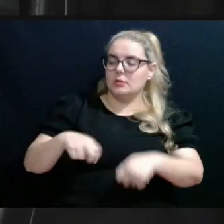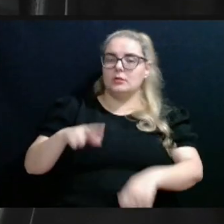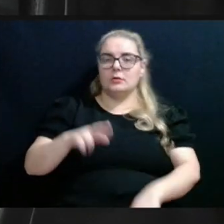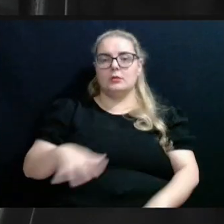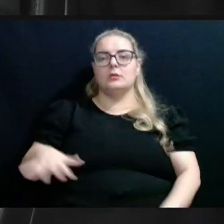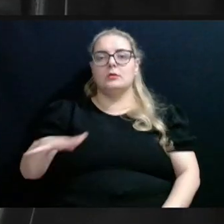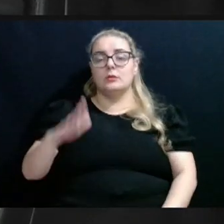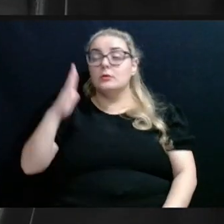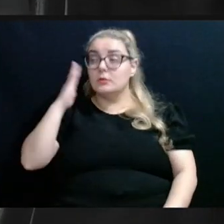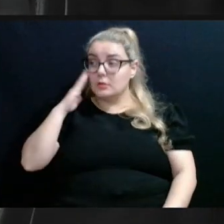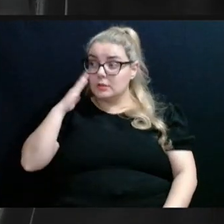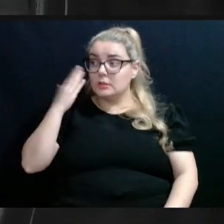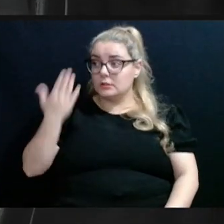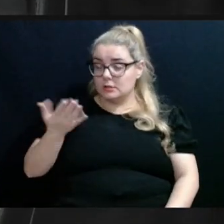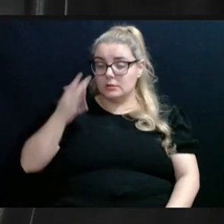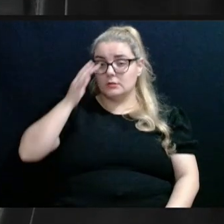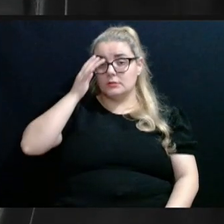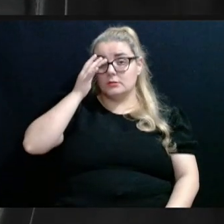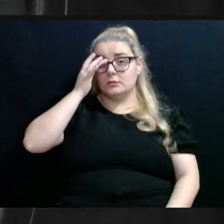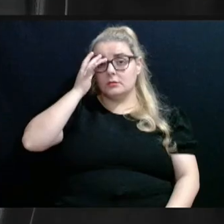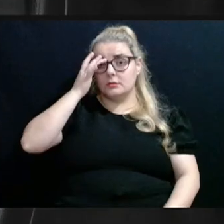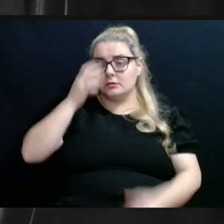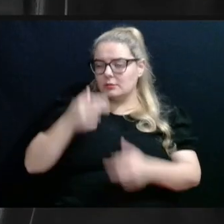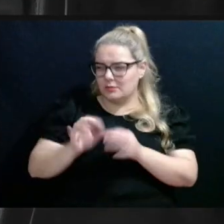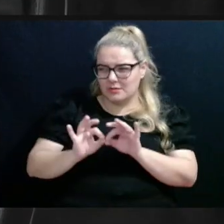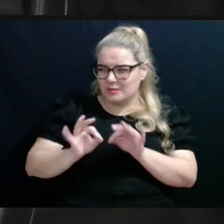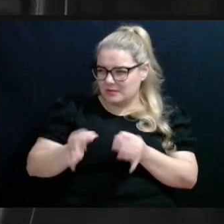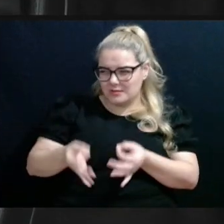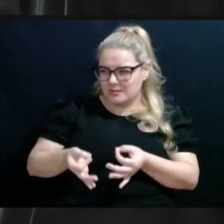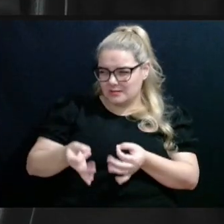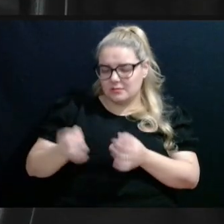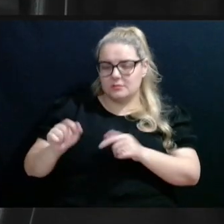o assunto, que são coisas simples nesses locais.